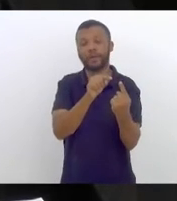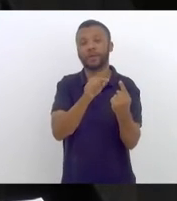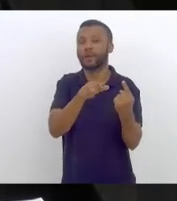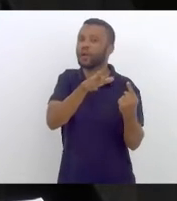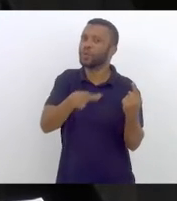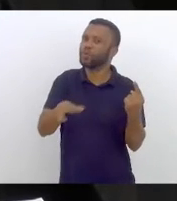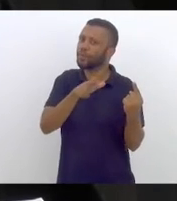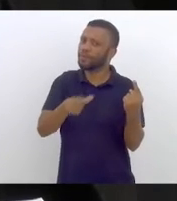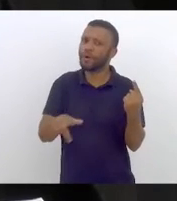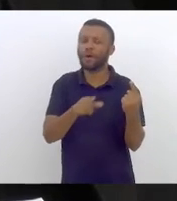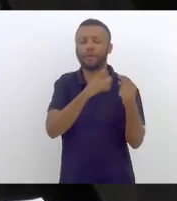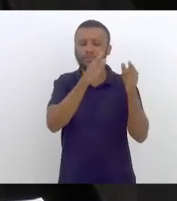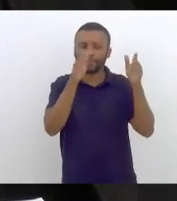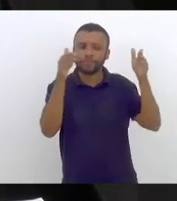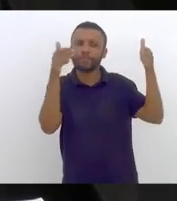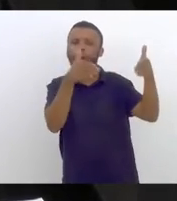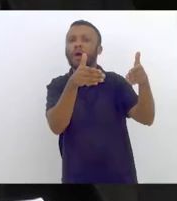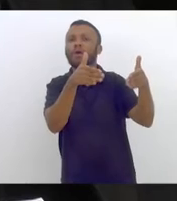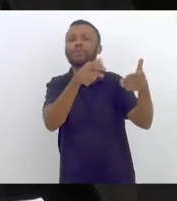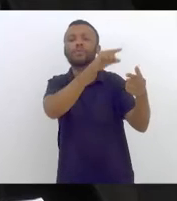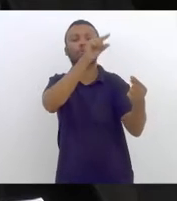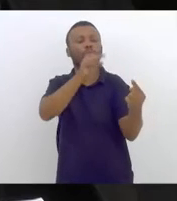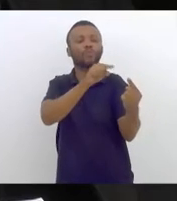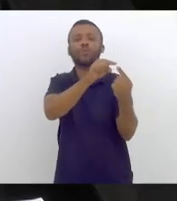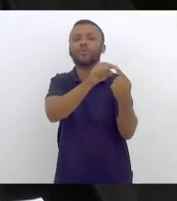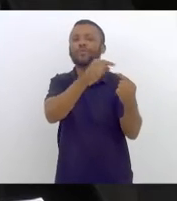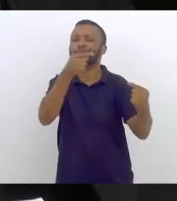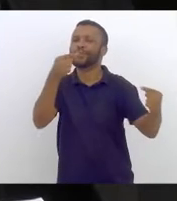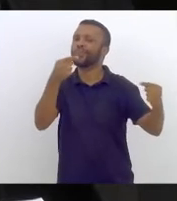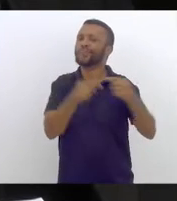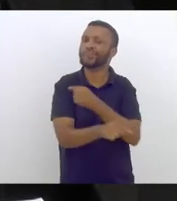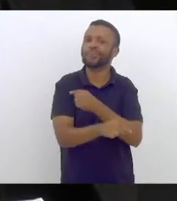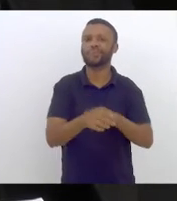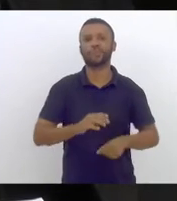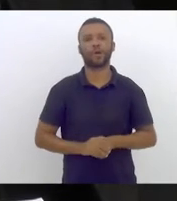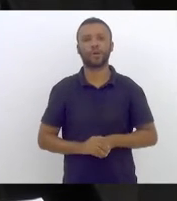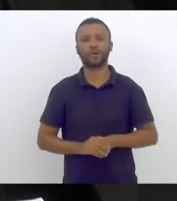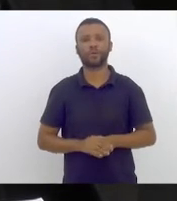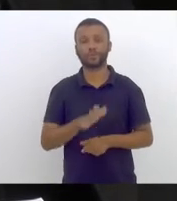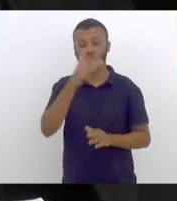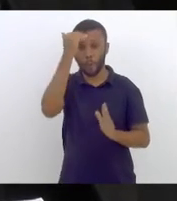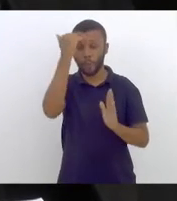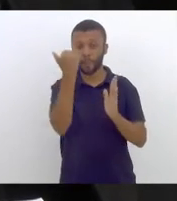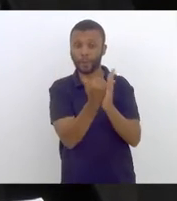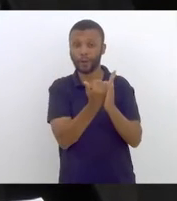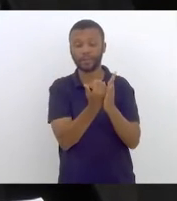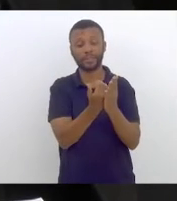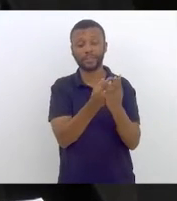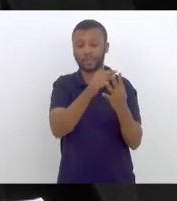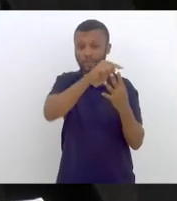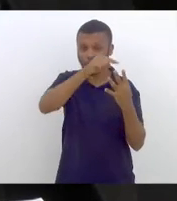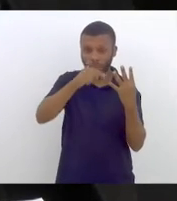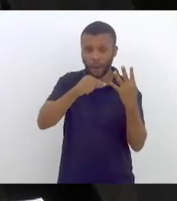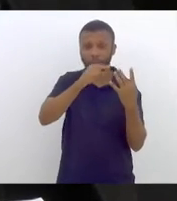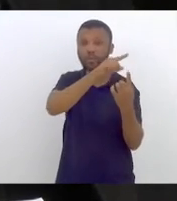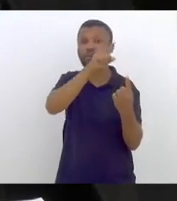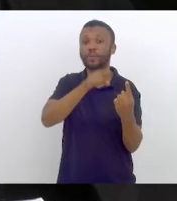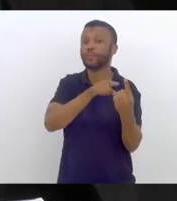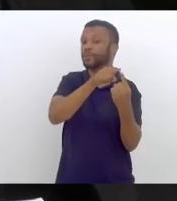direção, não vão ao encontro, não confluem com o cumprimento desses quatro primeiros objetivos.